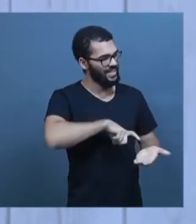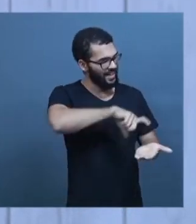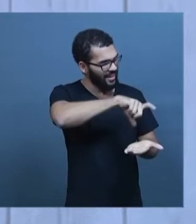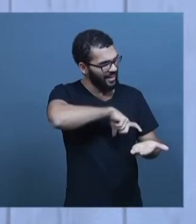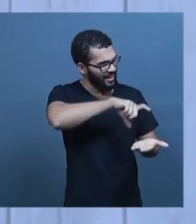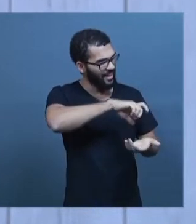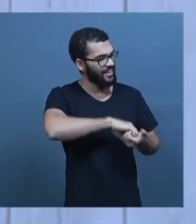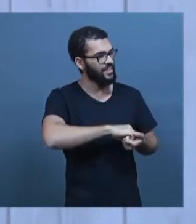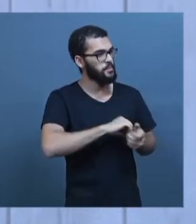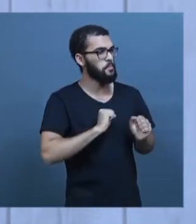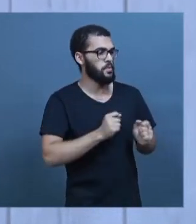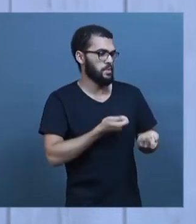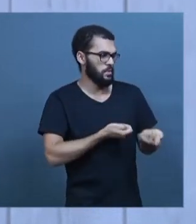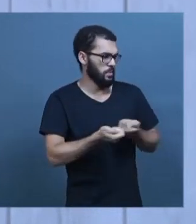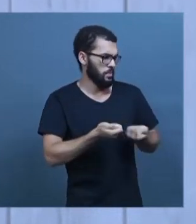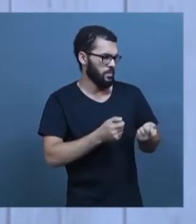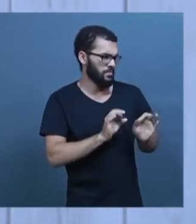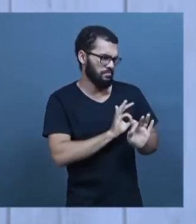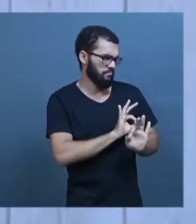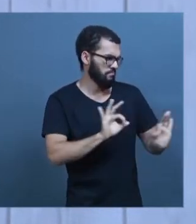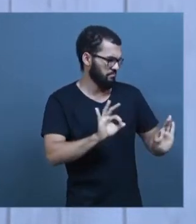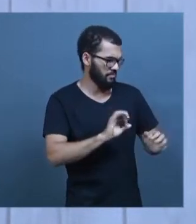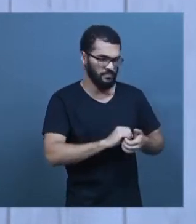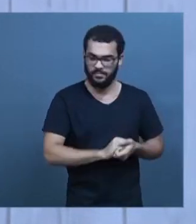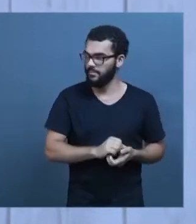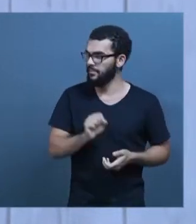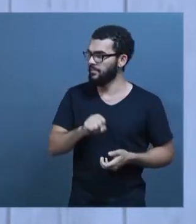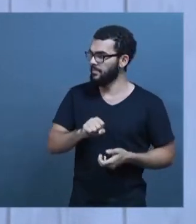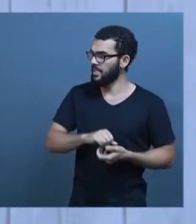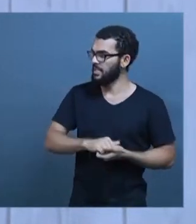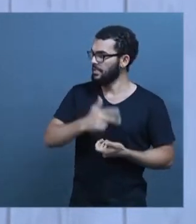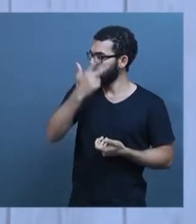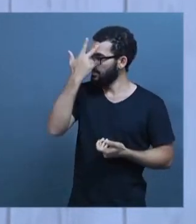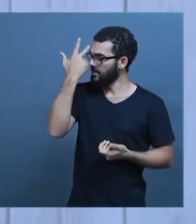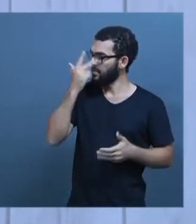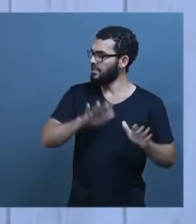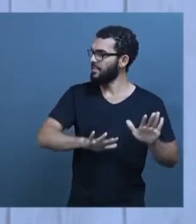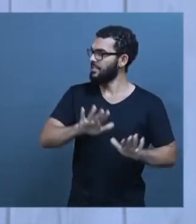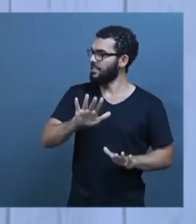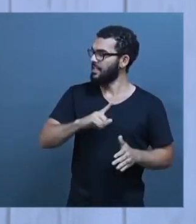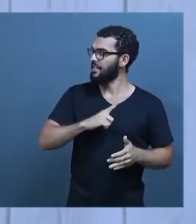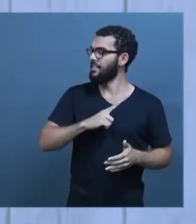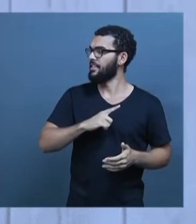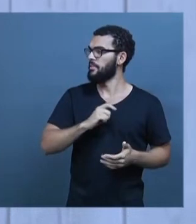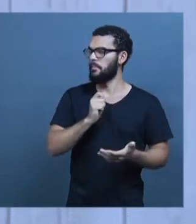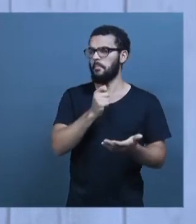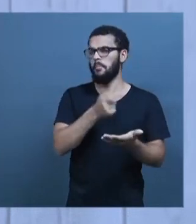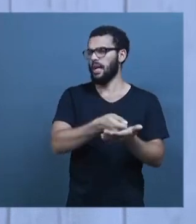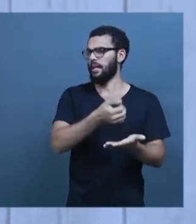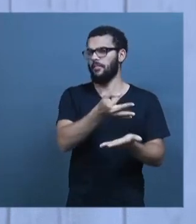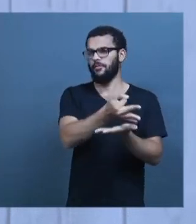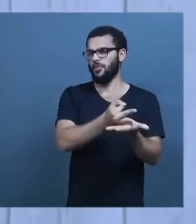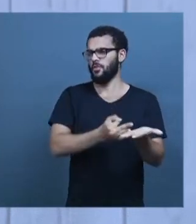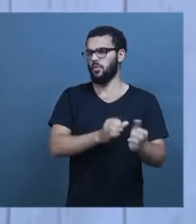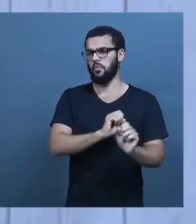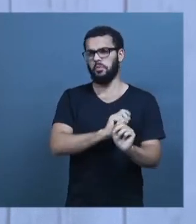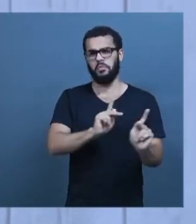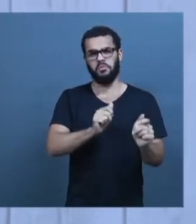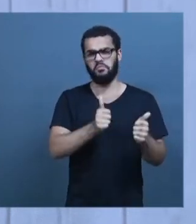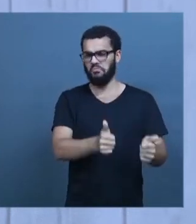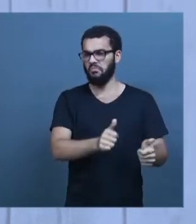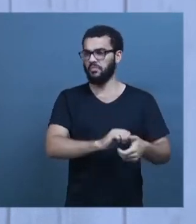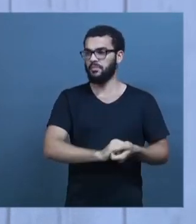com autocontrole, está tudo certo. Sim, um cartão de crédito que você não entra no rotativo, que você paga a fatura integralmente e ainda pode te dar